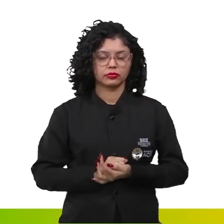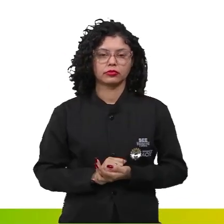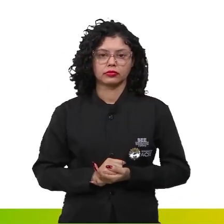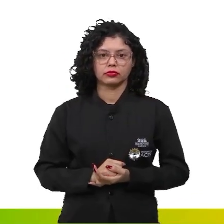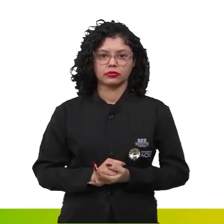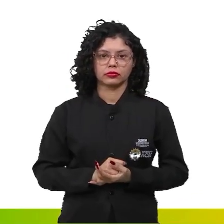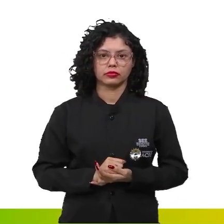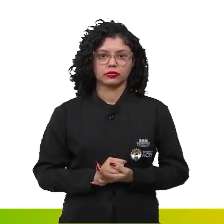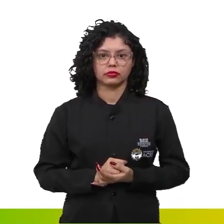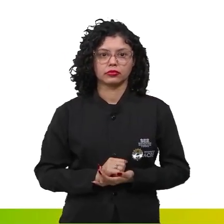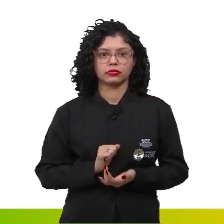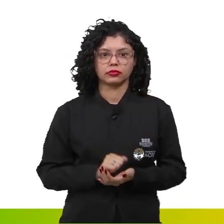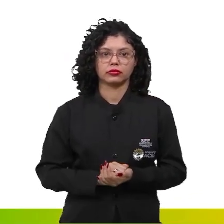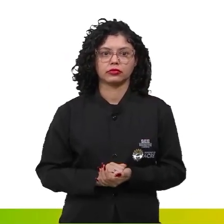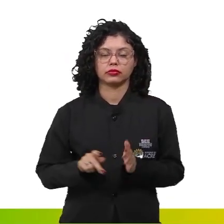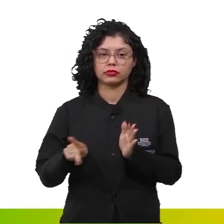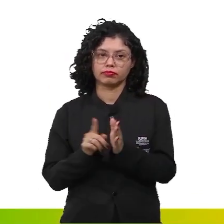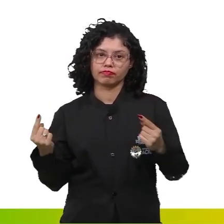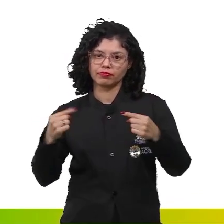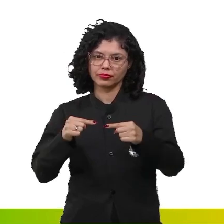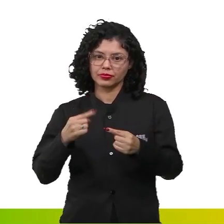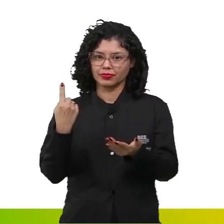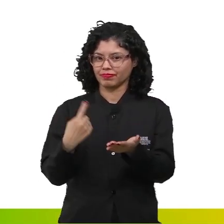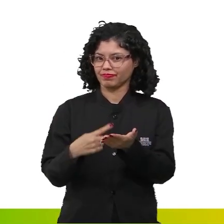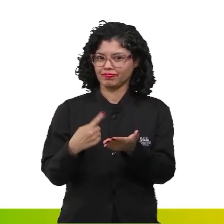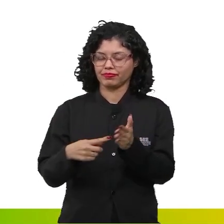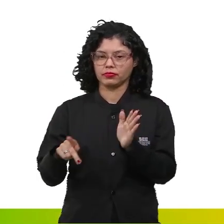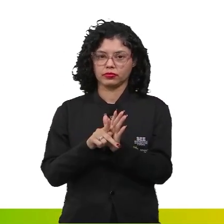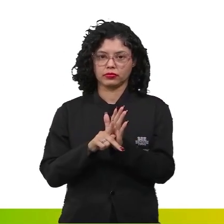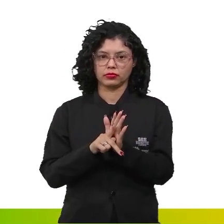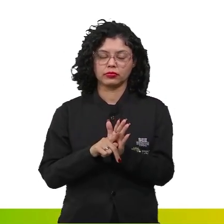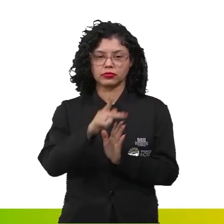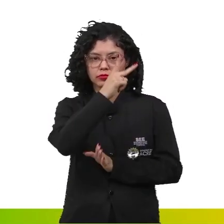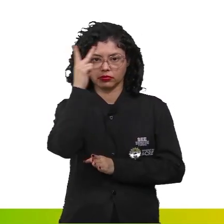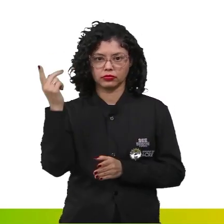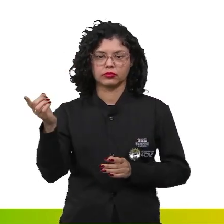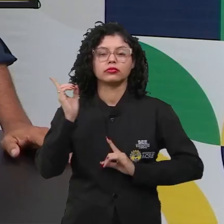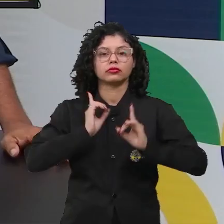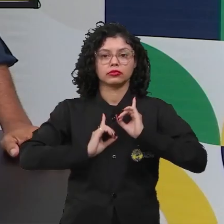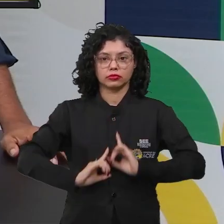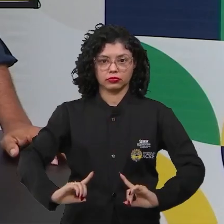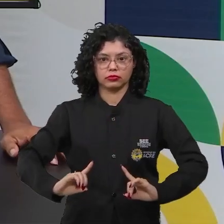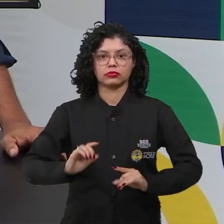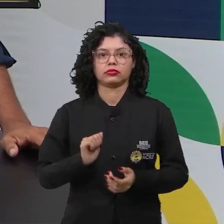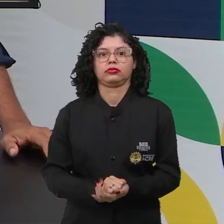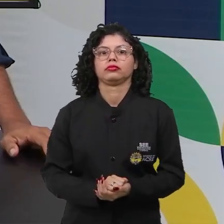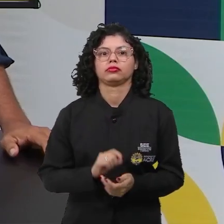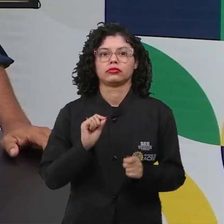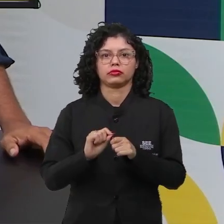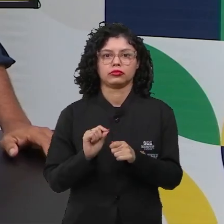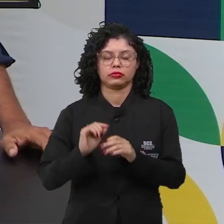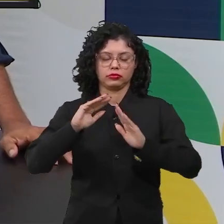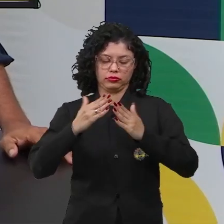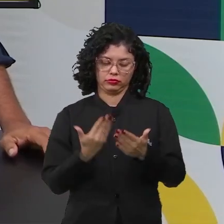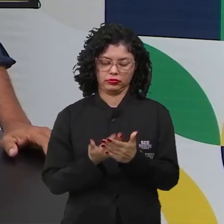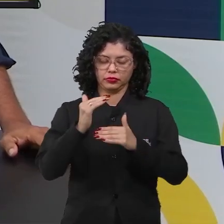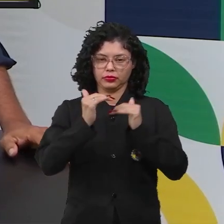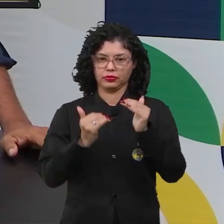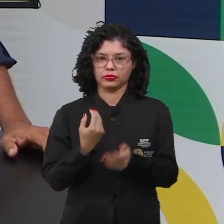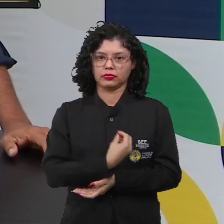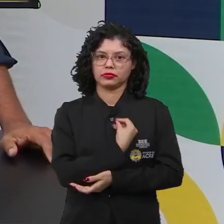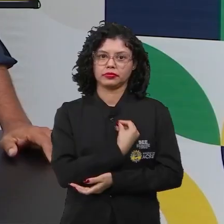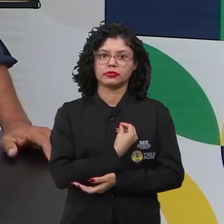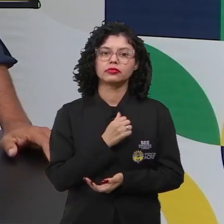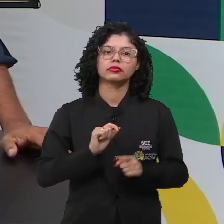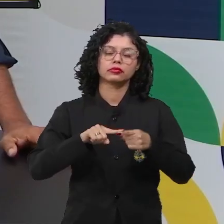seriam as exclusões. Torneios que não consideram a participação de pessoas com deficiências. Vamos fazer um torneio na escola, todo mundo